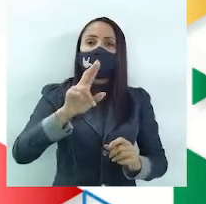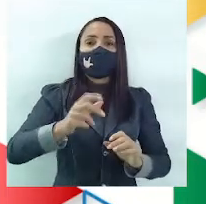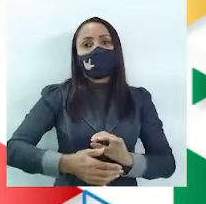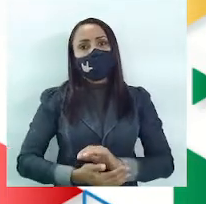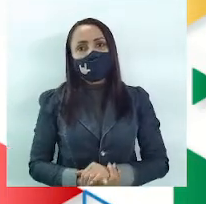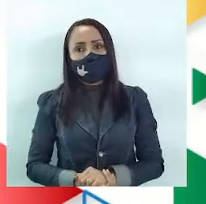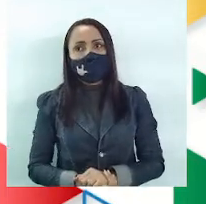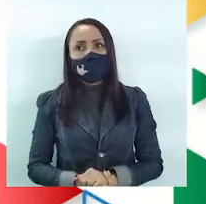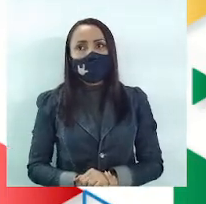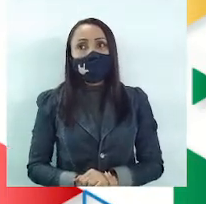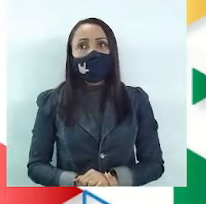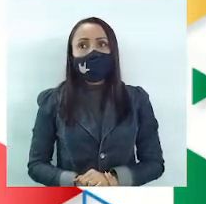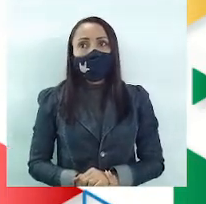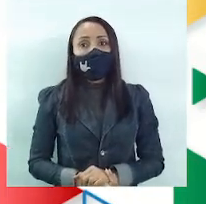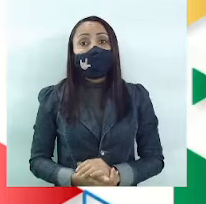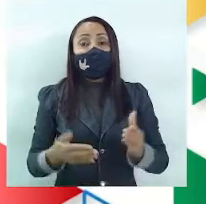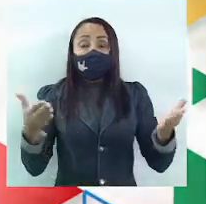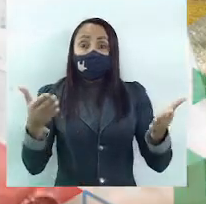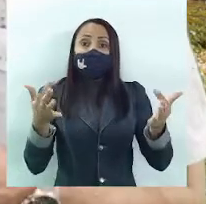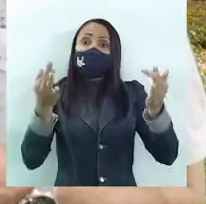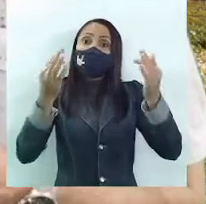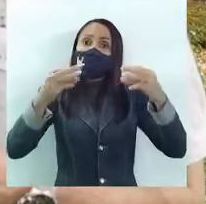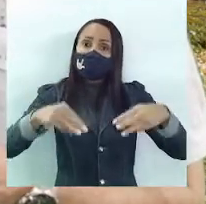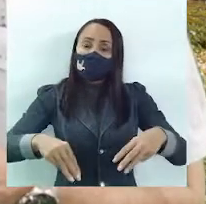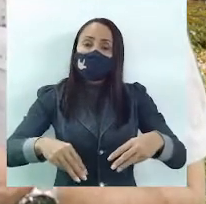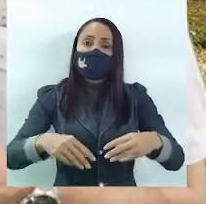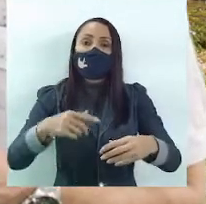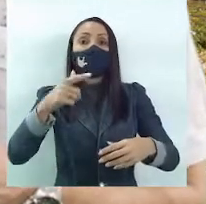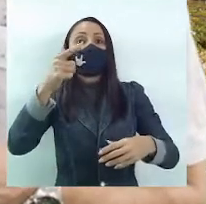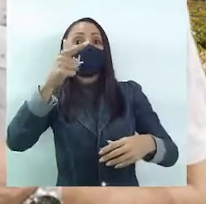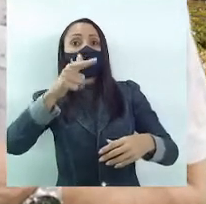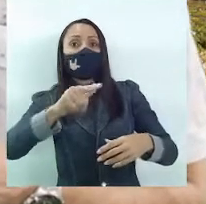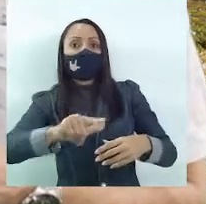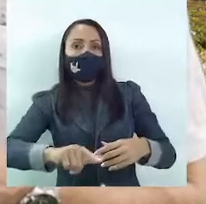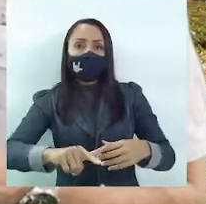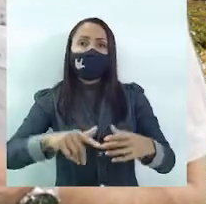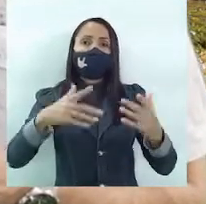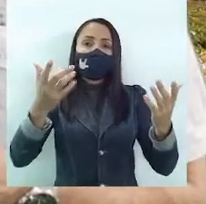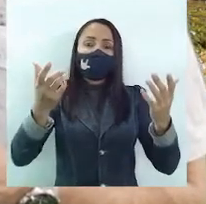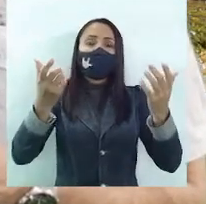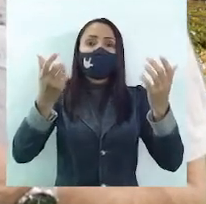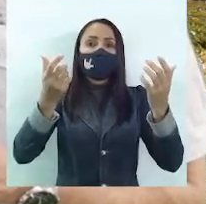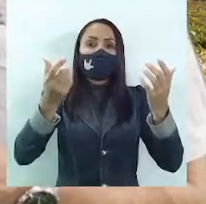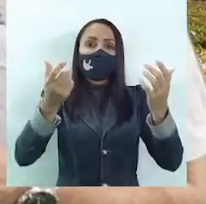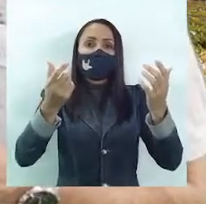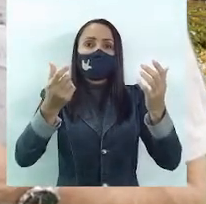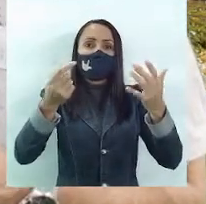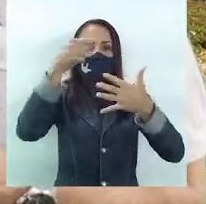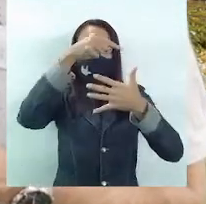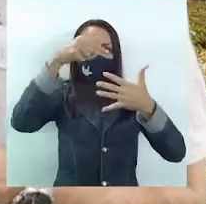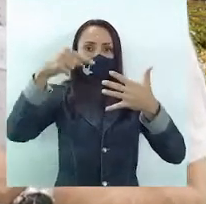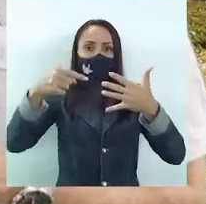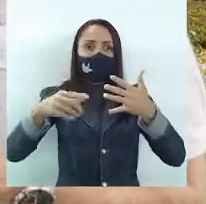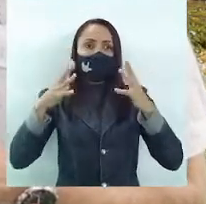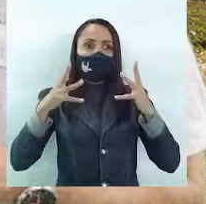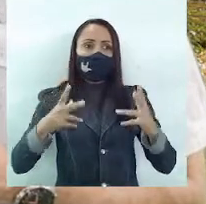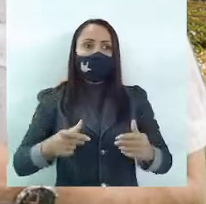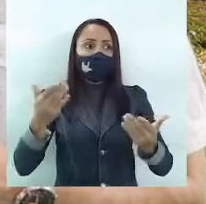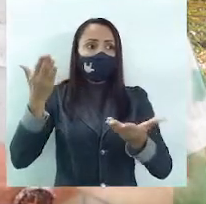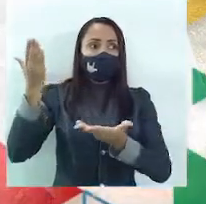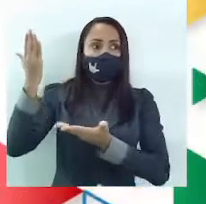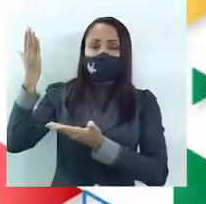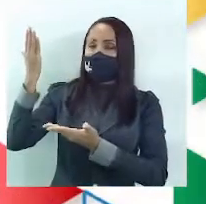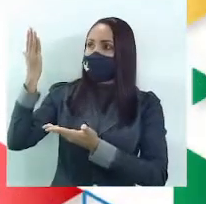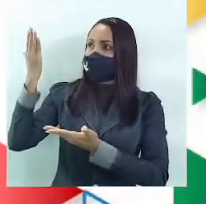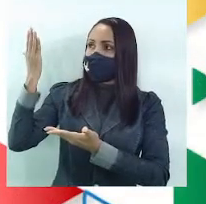E vamos ver agora aqui, para finalizar, outros pontos, né, de limpeza, né, os instrumentos, né? Isso na tela nós temos aí,